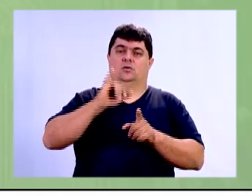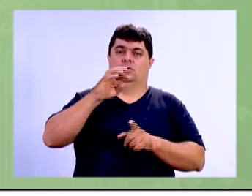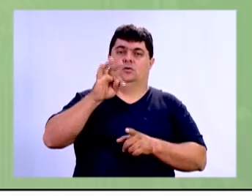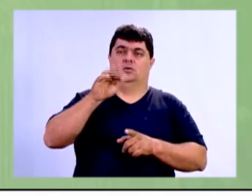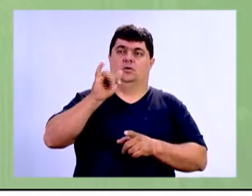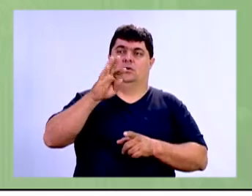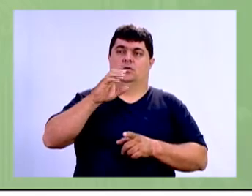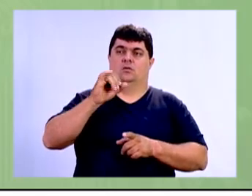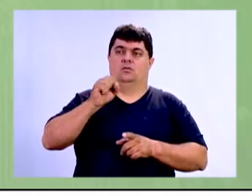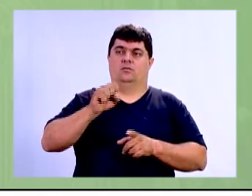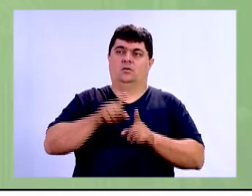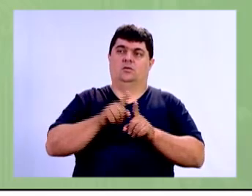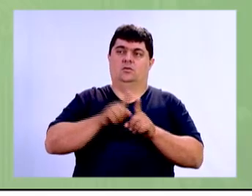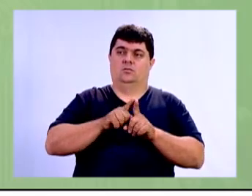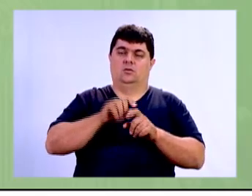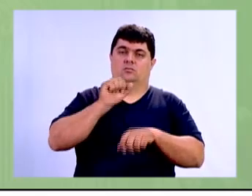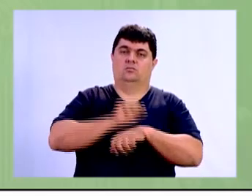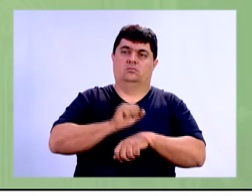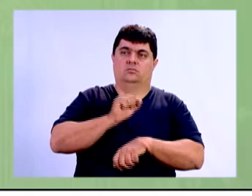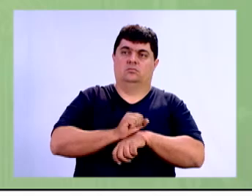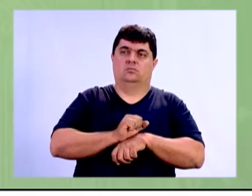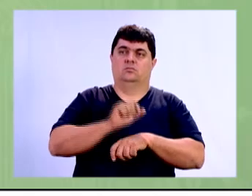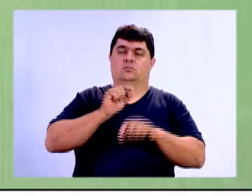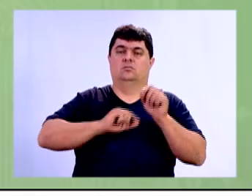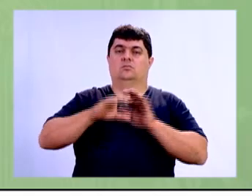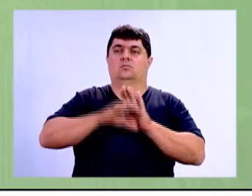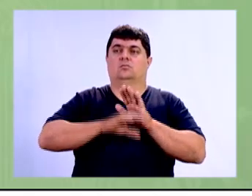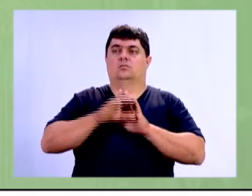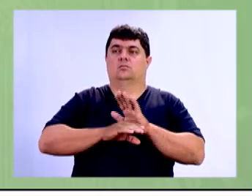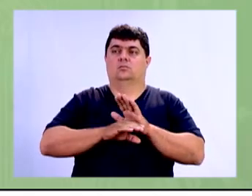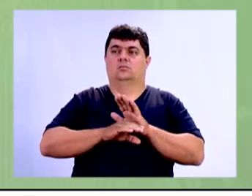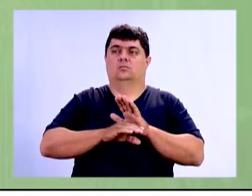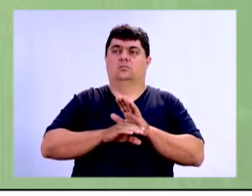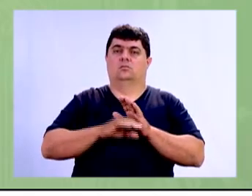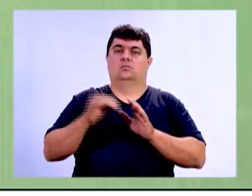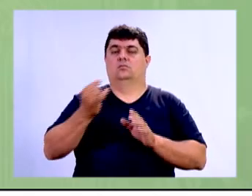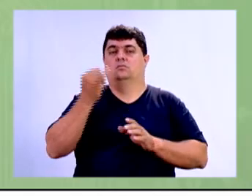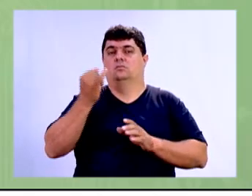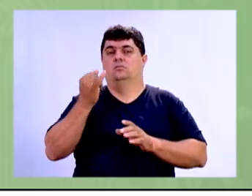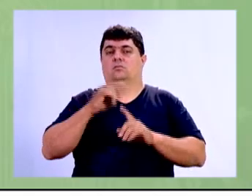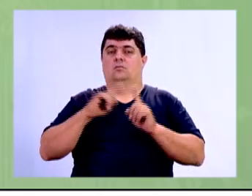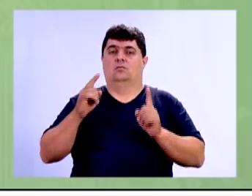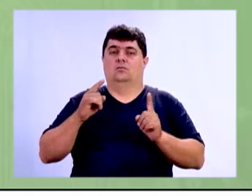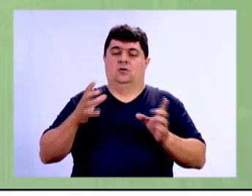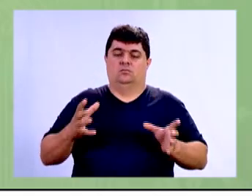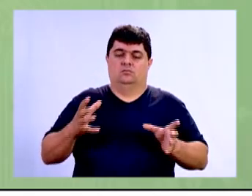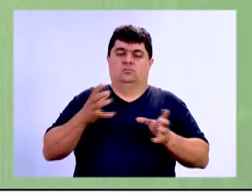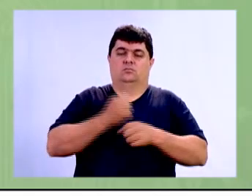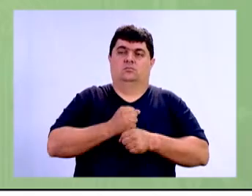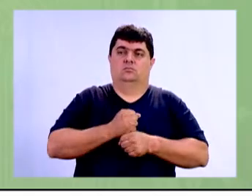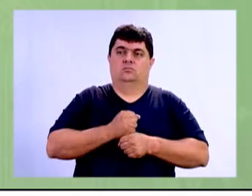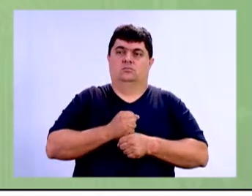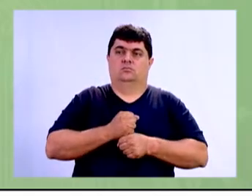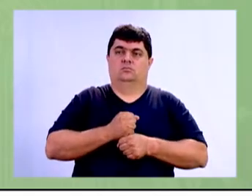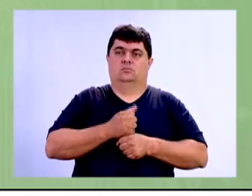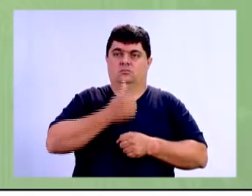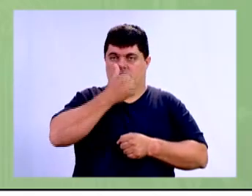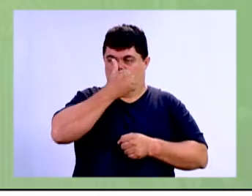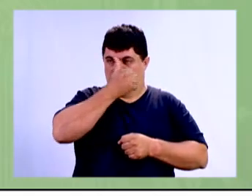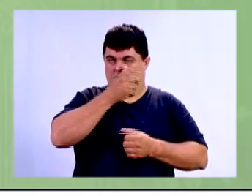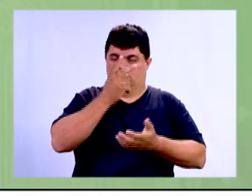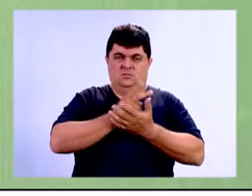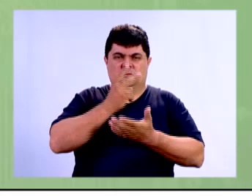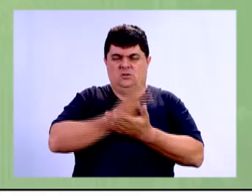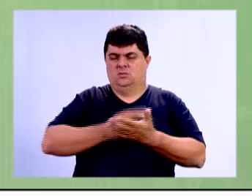métodos e atributos estáticos, né? Que conceitos são esses? São conceitos importantíssimos, mas complementares, né? Não é sempre